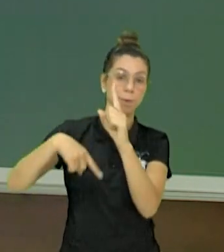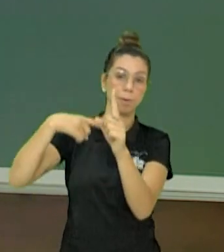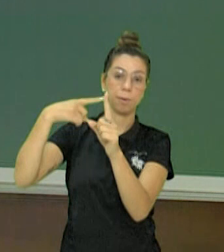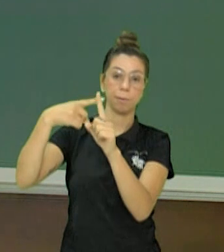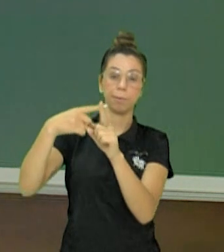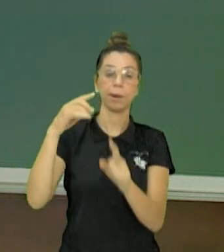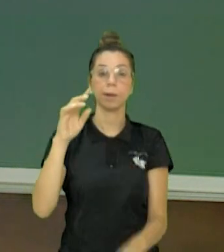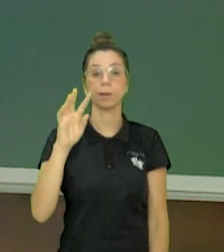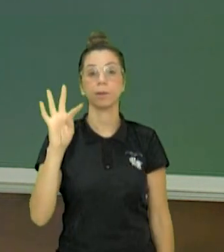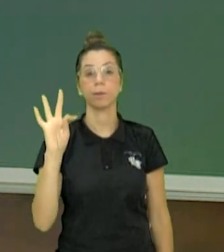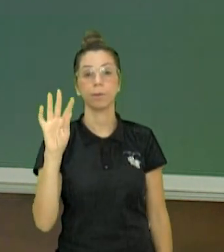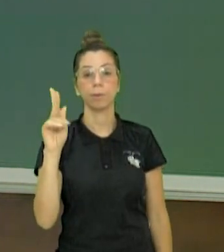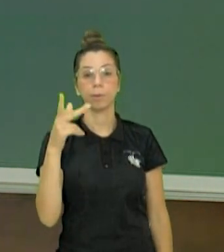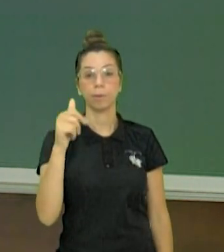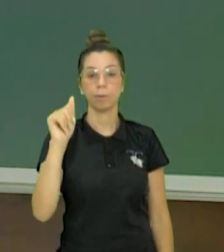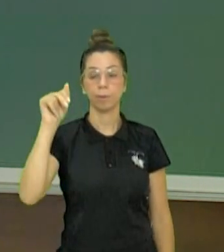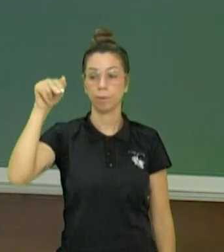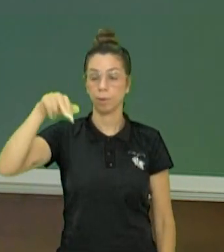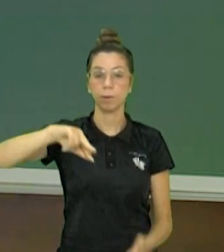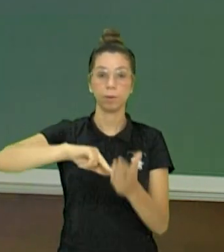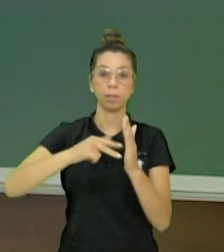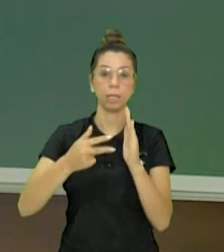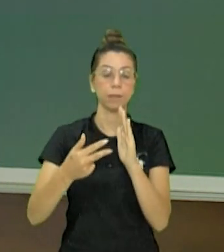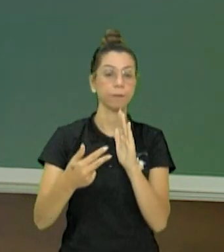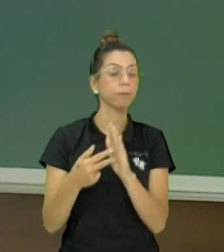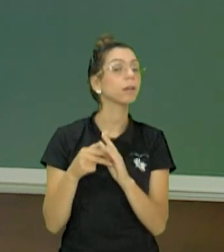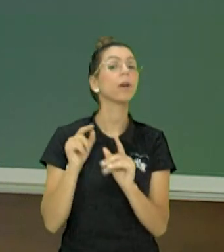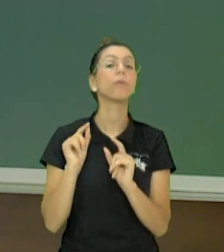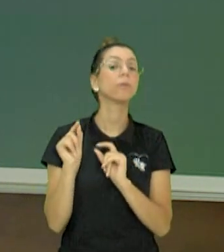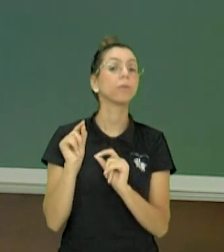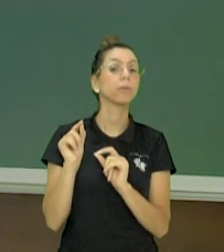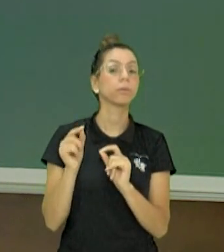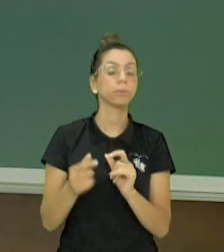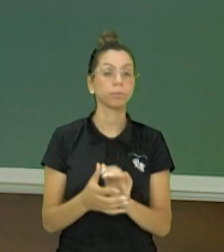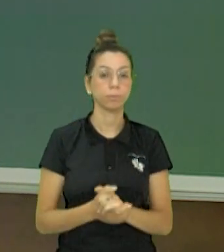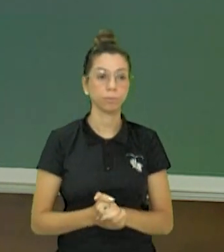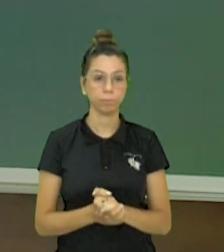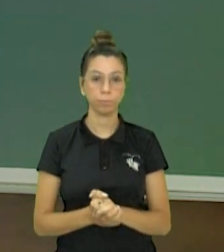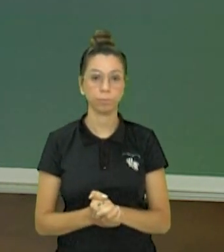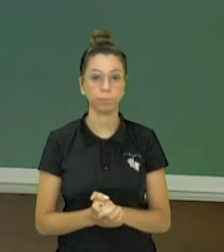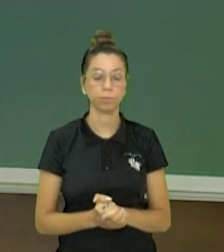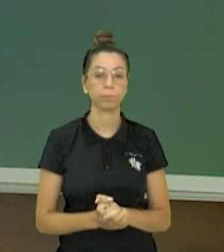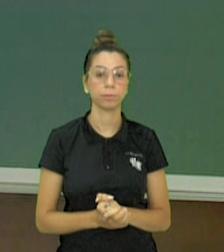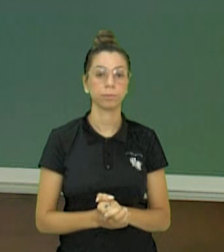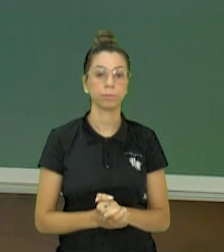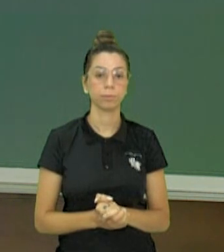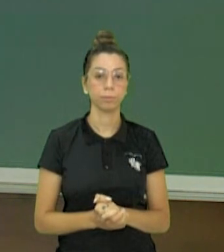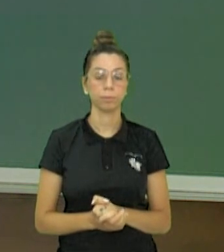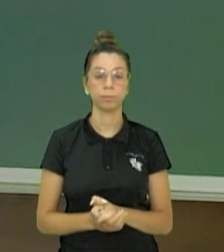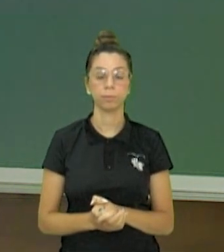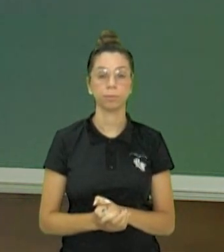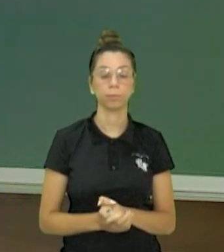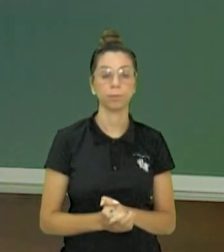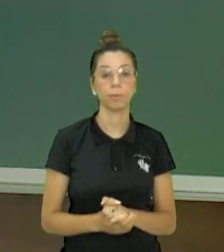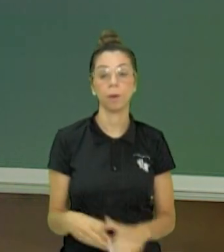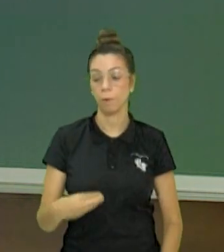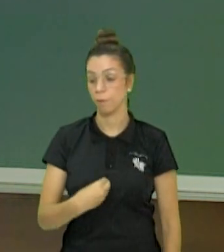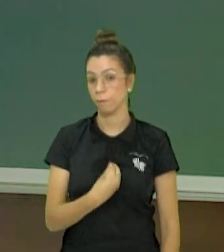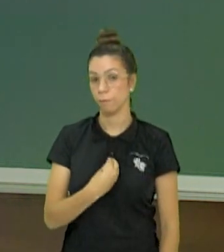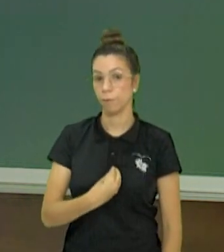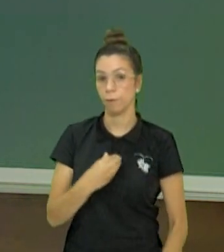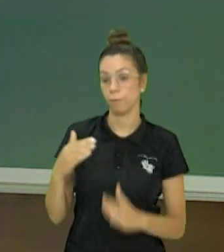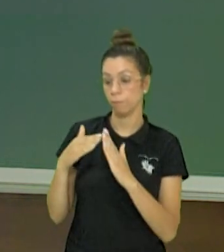que. Por exemplo, living in the city is more dangerous than living in the country. Morar na cidade